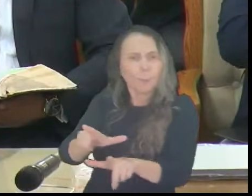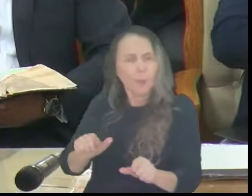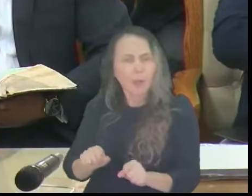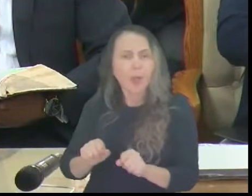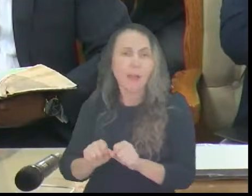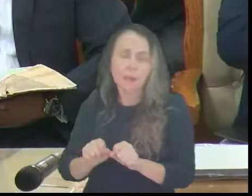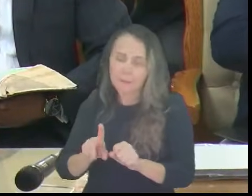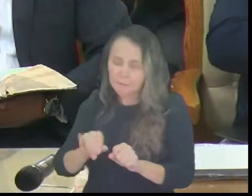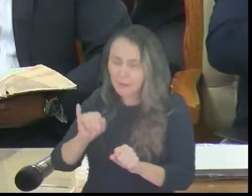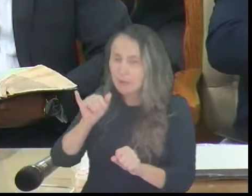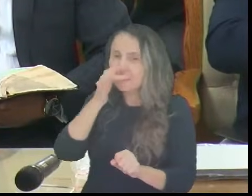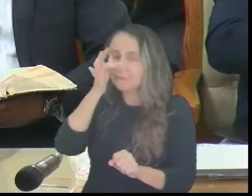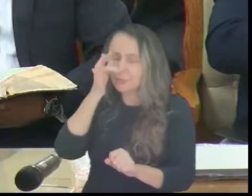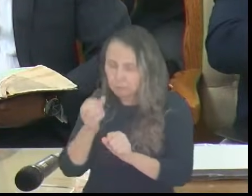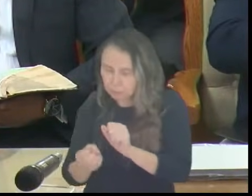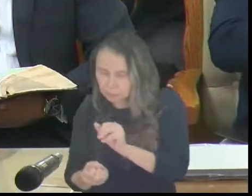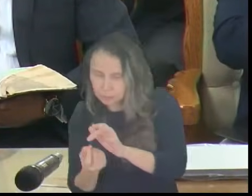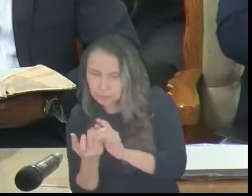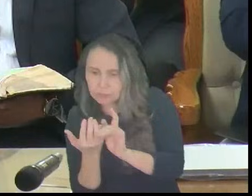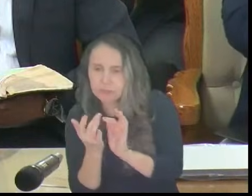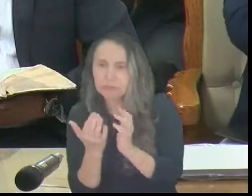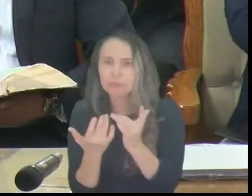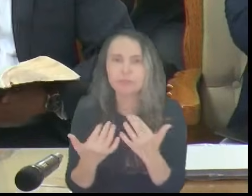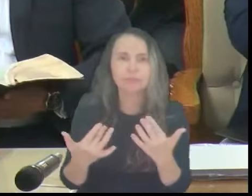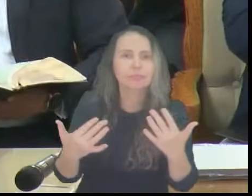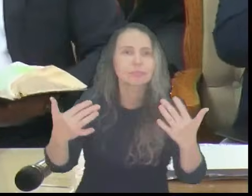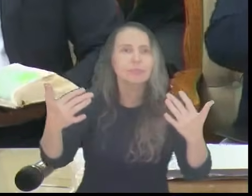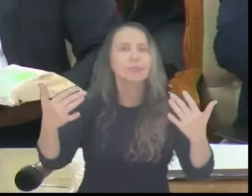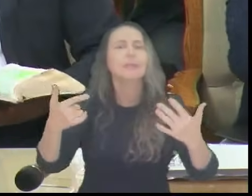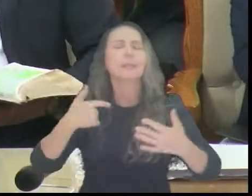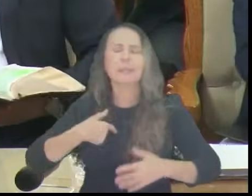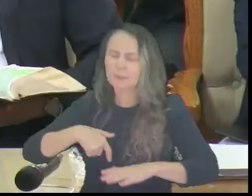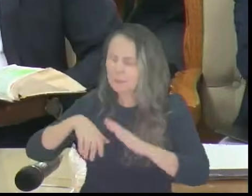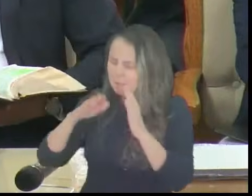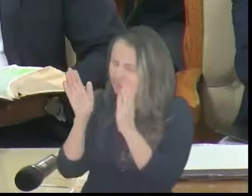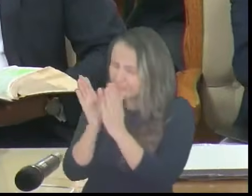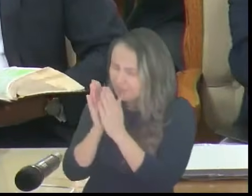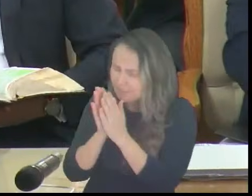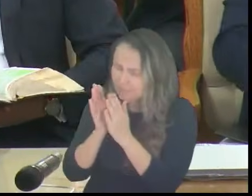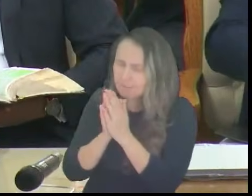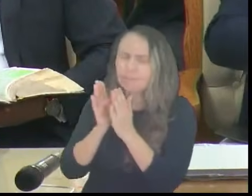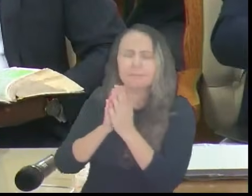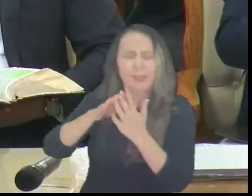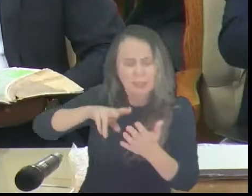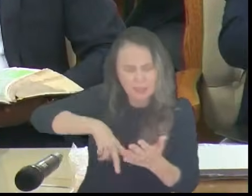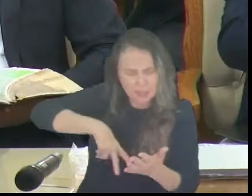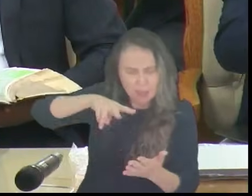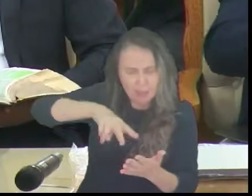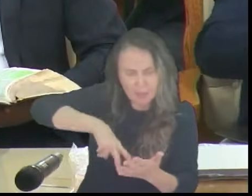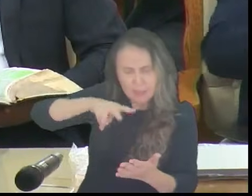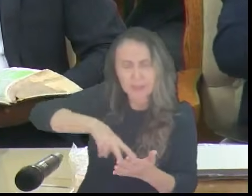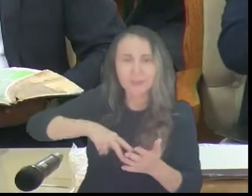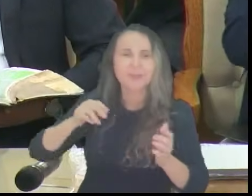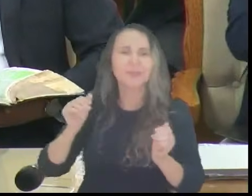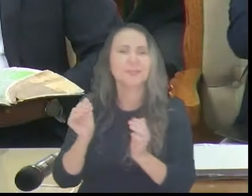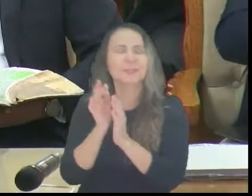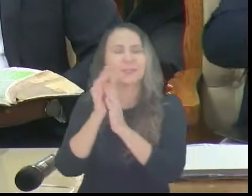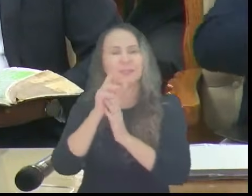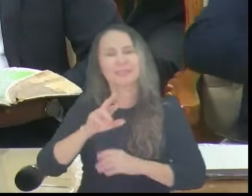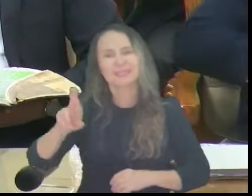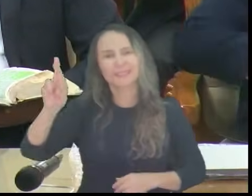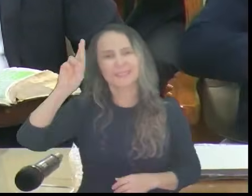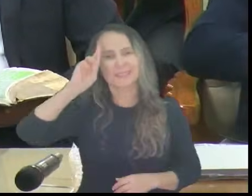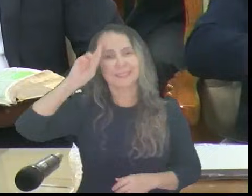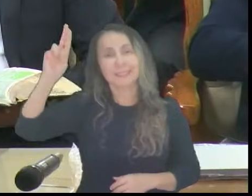como a rosa, como o narciso, aleluia, e eu orava aquele Isaías 35 todo, louvado seja o nome do Senhor.